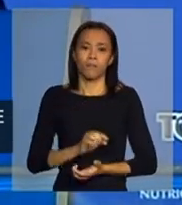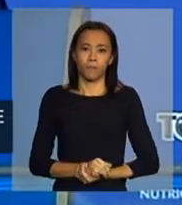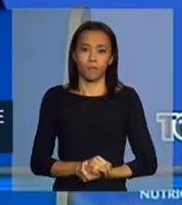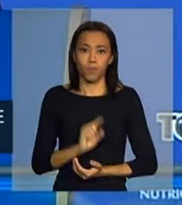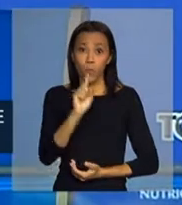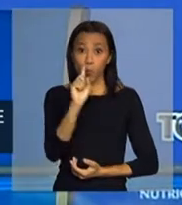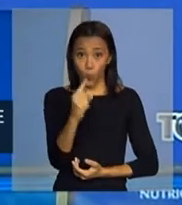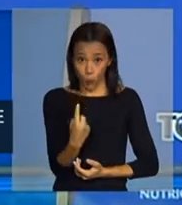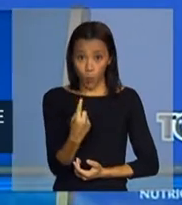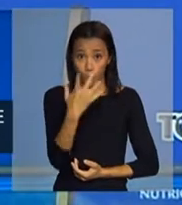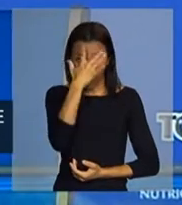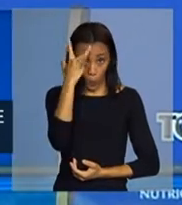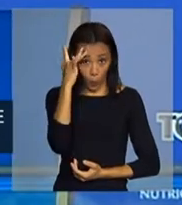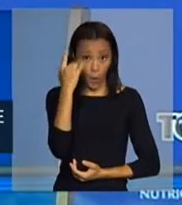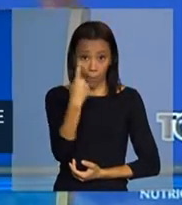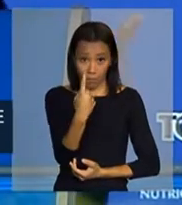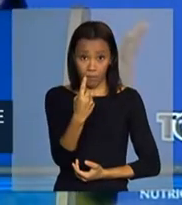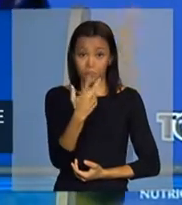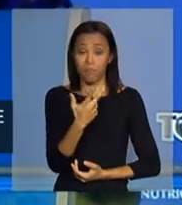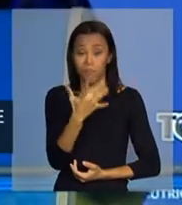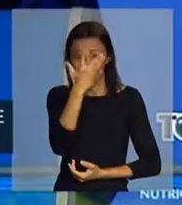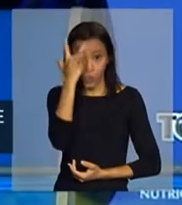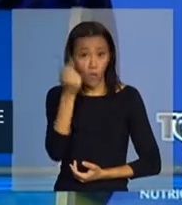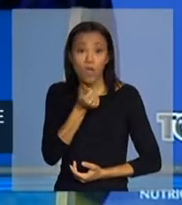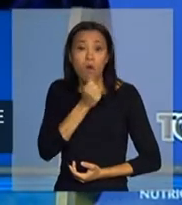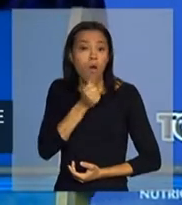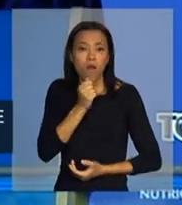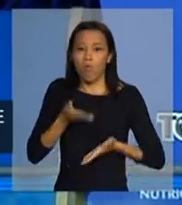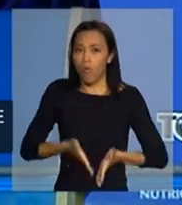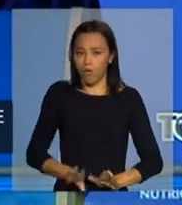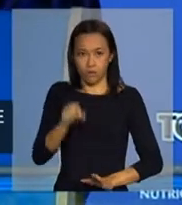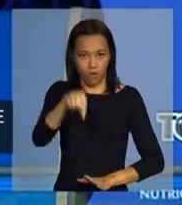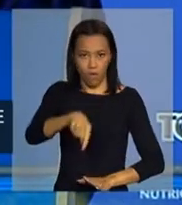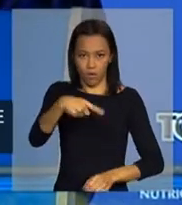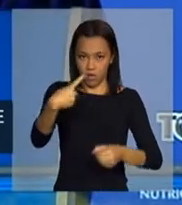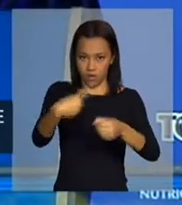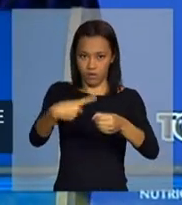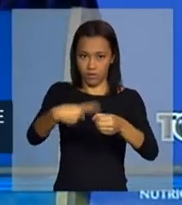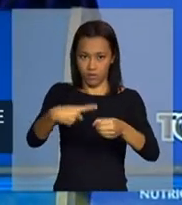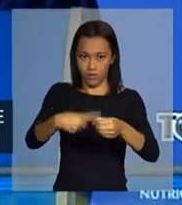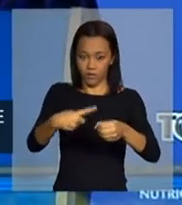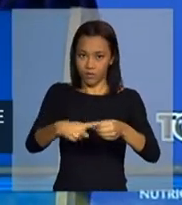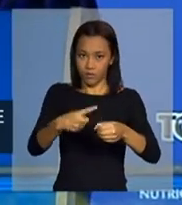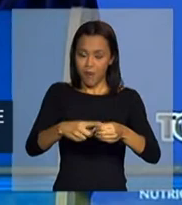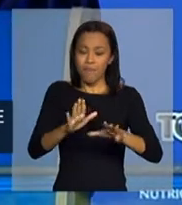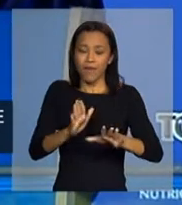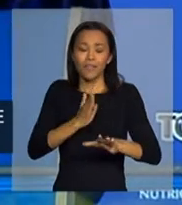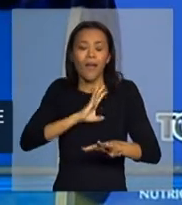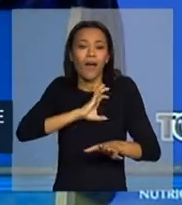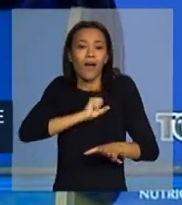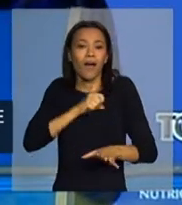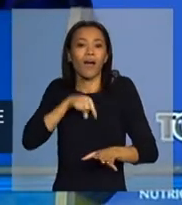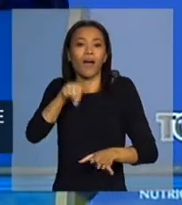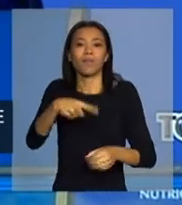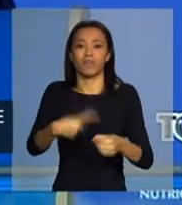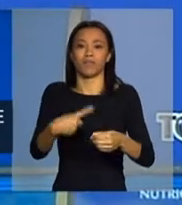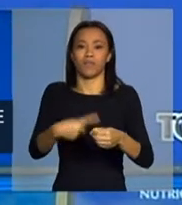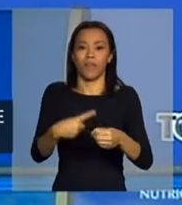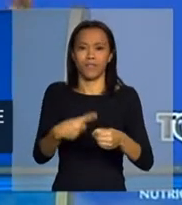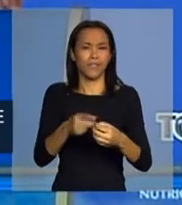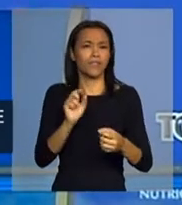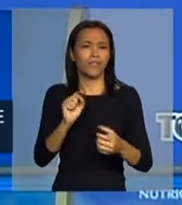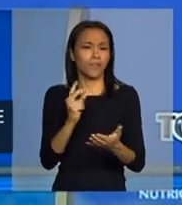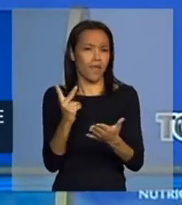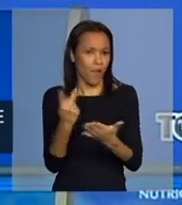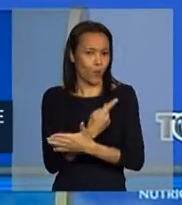uma pessoa que, apesar de não ter nascido aqui em Uberaba, é um uberabense de coração, e sempre que acontece